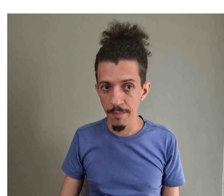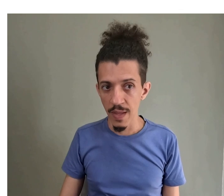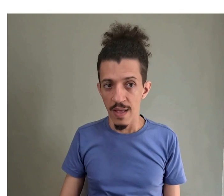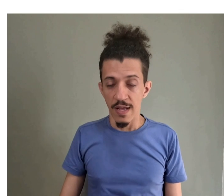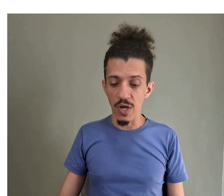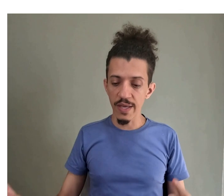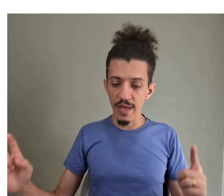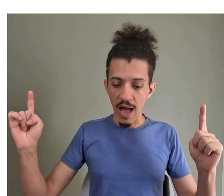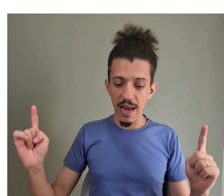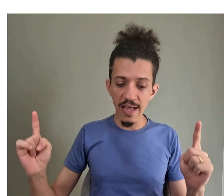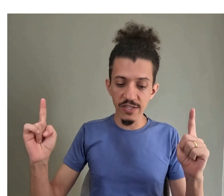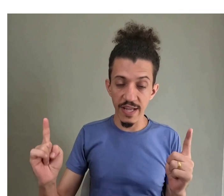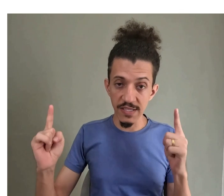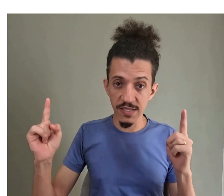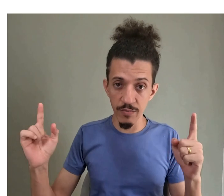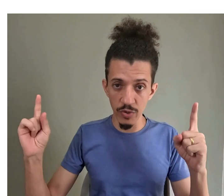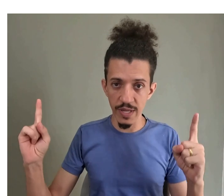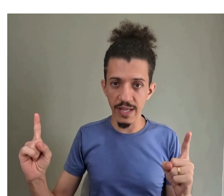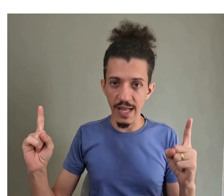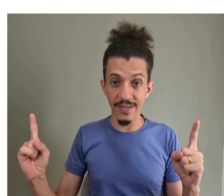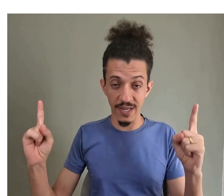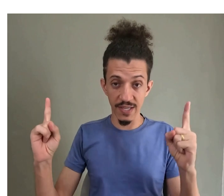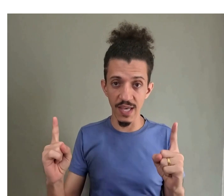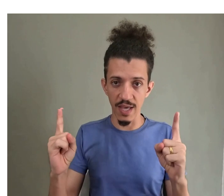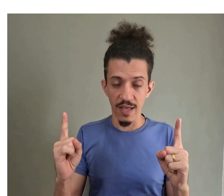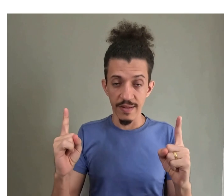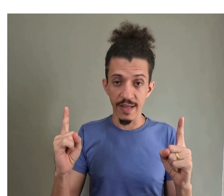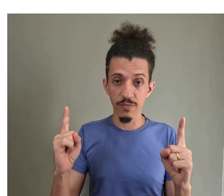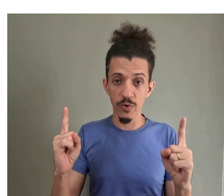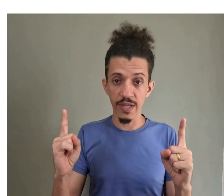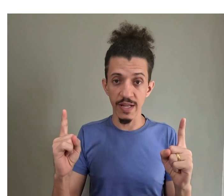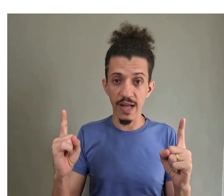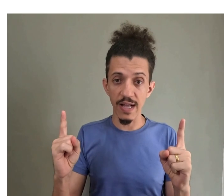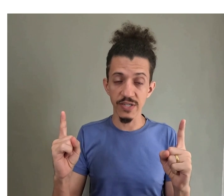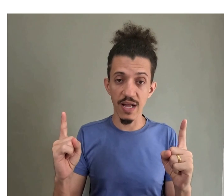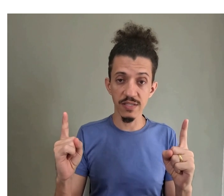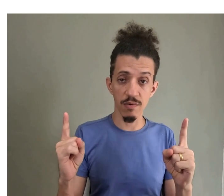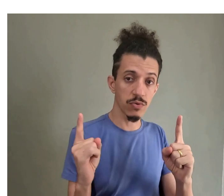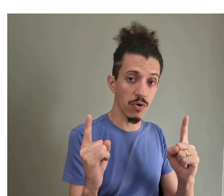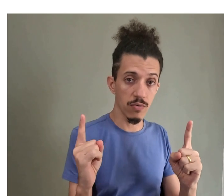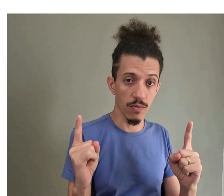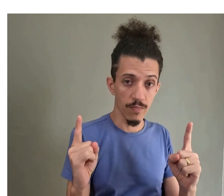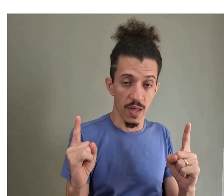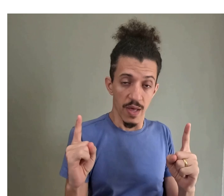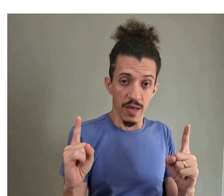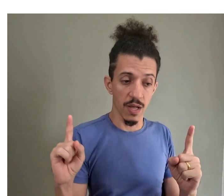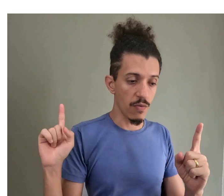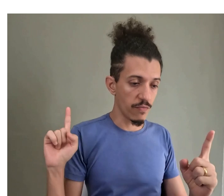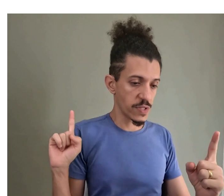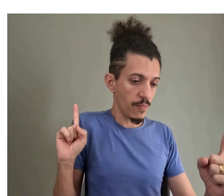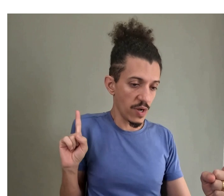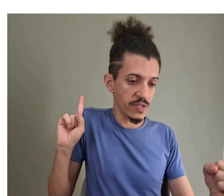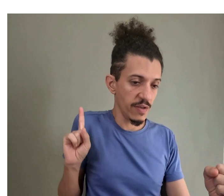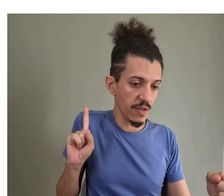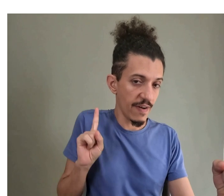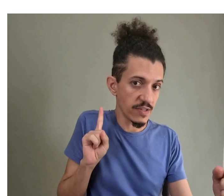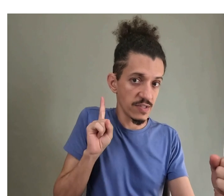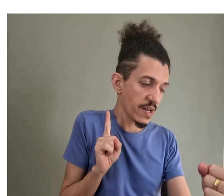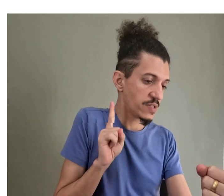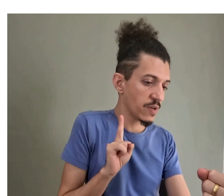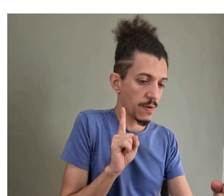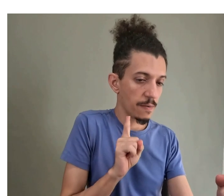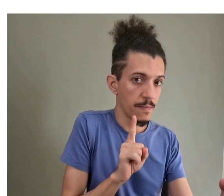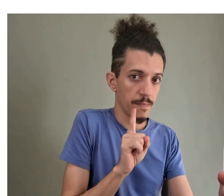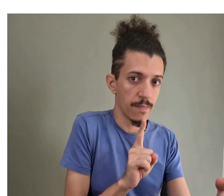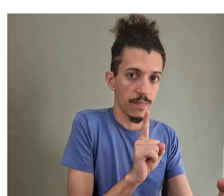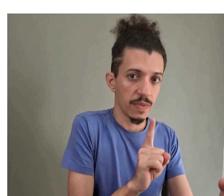aqui. Só que, além de ter essa simultaneidade aqui, tem a simultaneidade em relação ao tronco. Então, você pode enfatizar